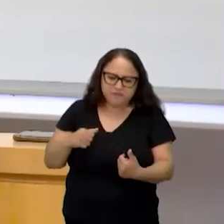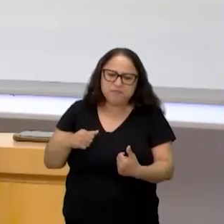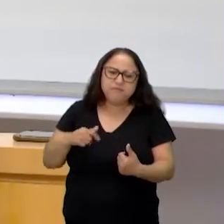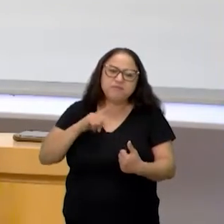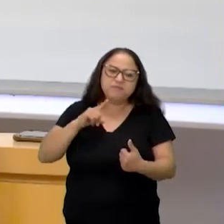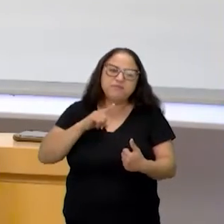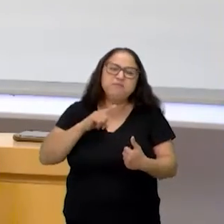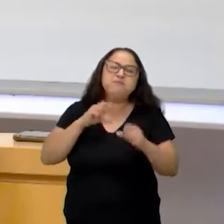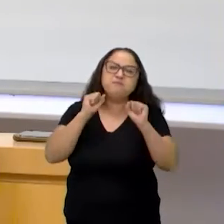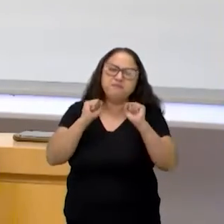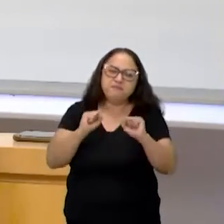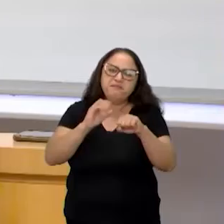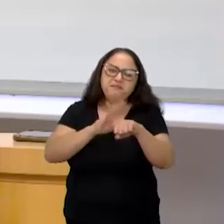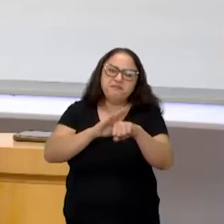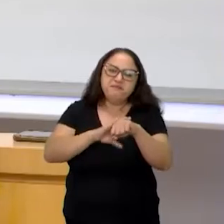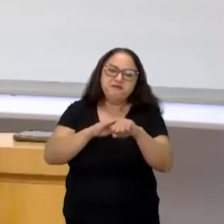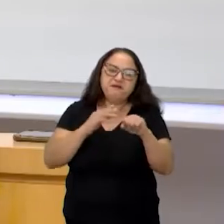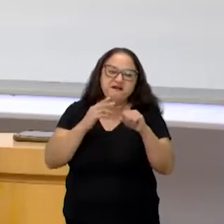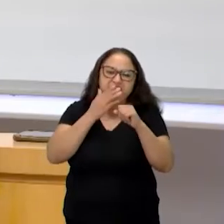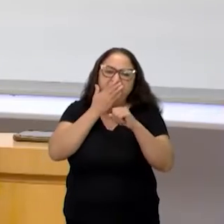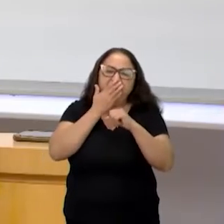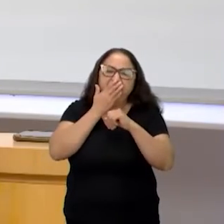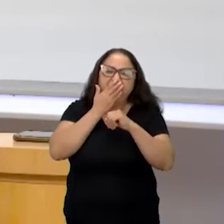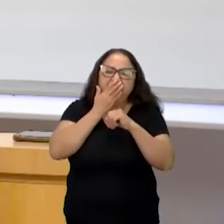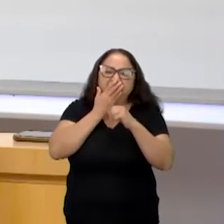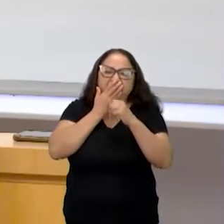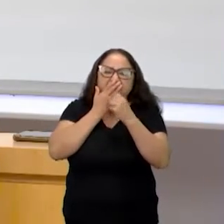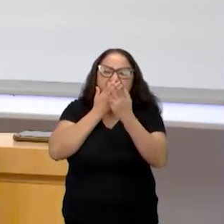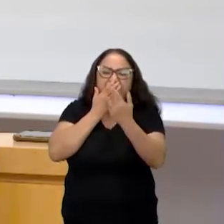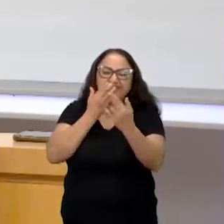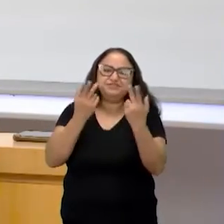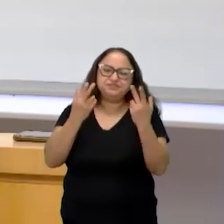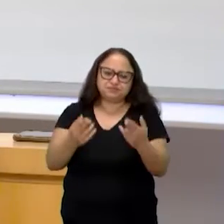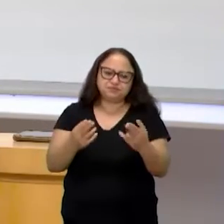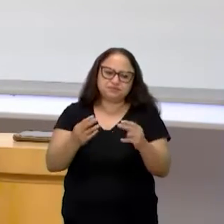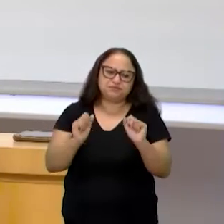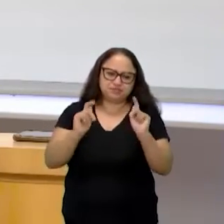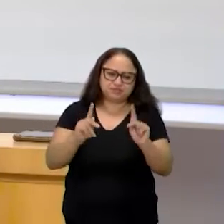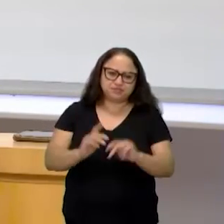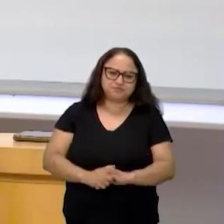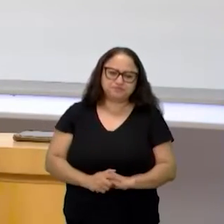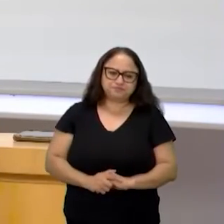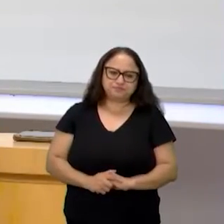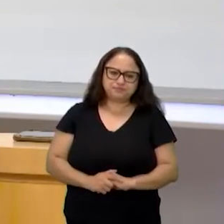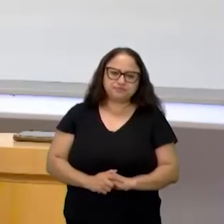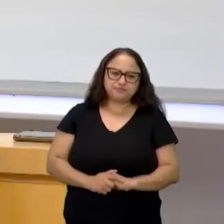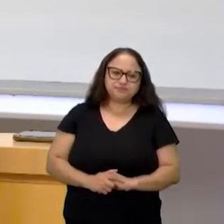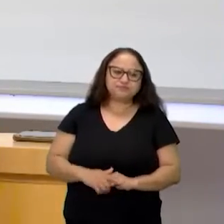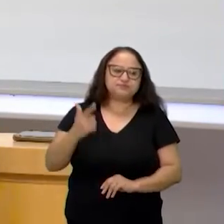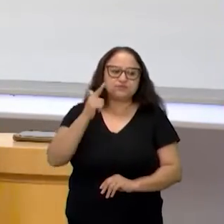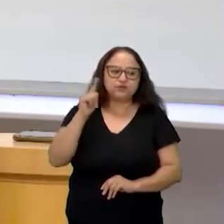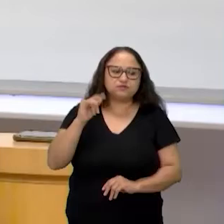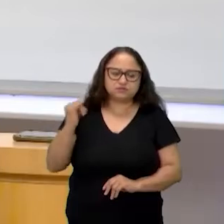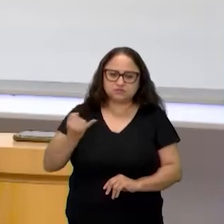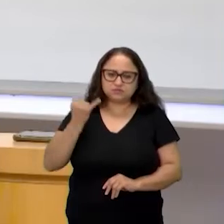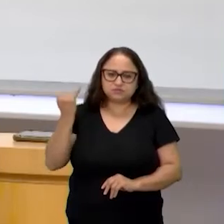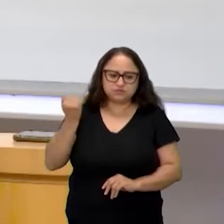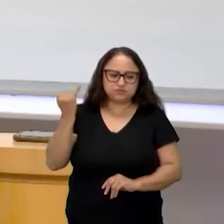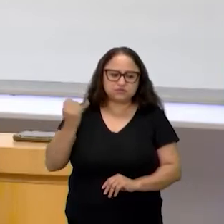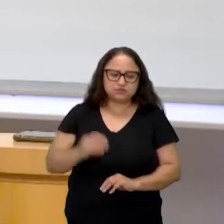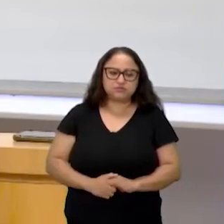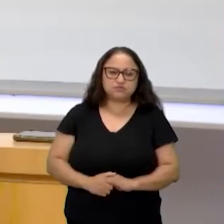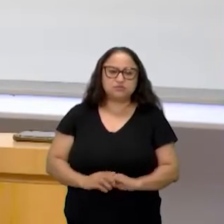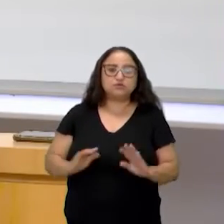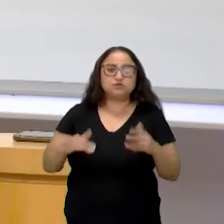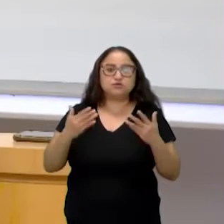do mundo pode reproduzir novamente essa partitura musical, certo? Outra coisa muito importante, tá, gente? Quando